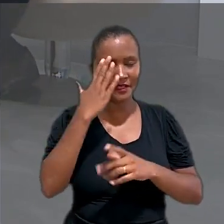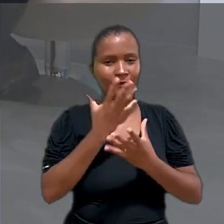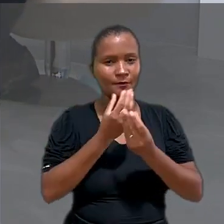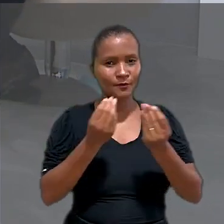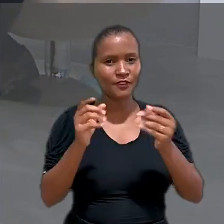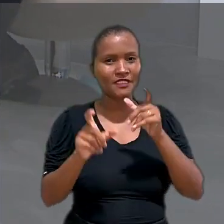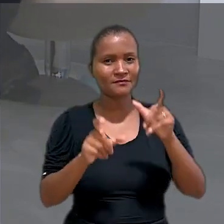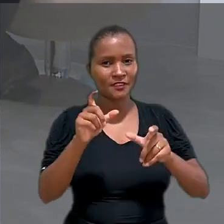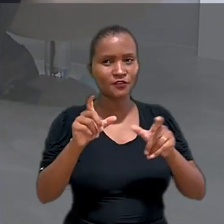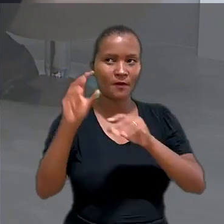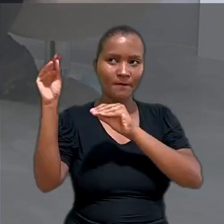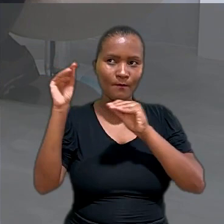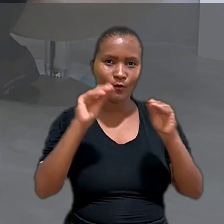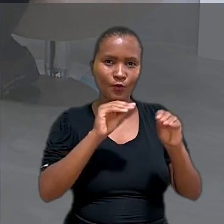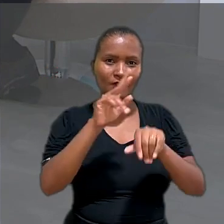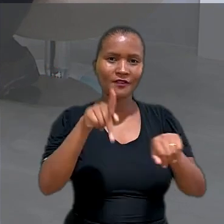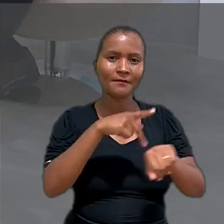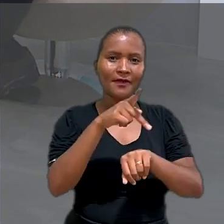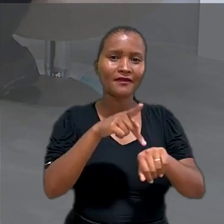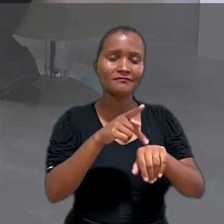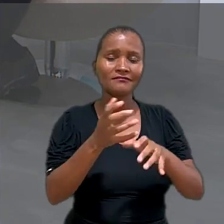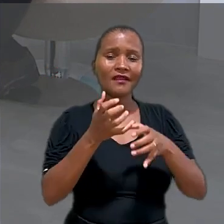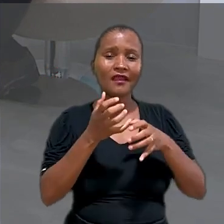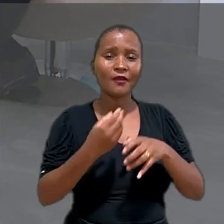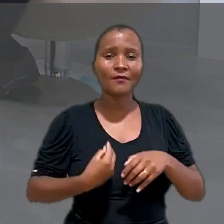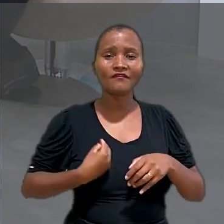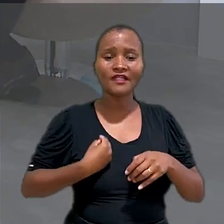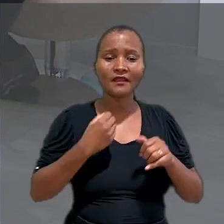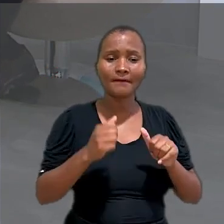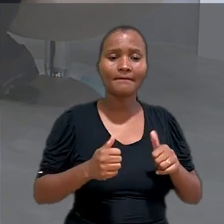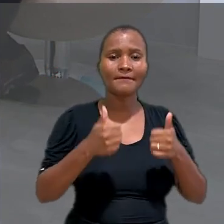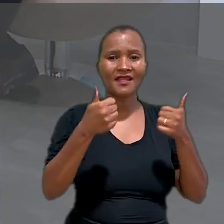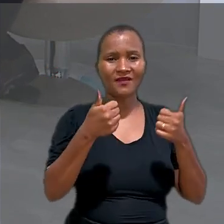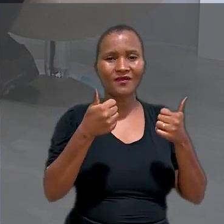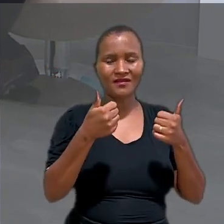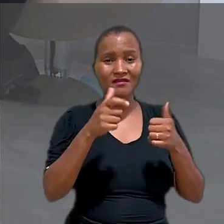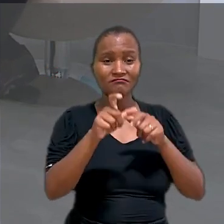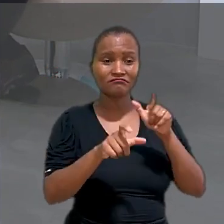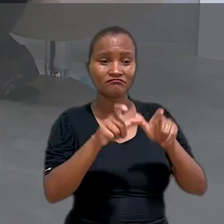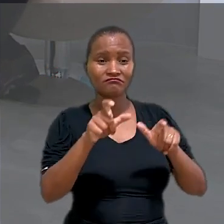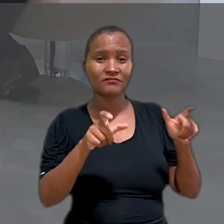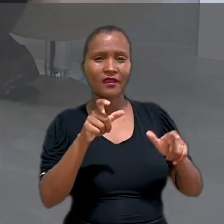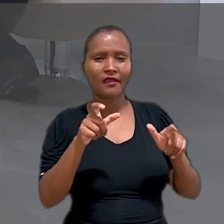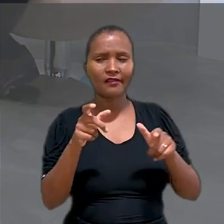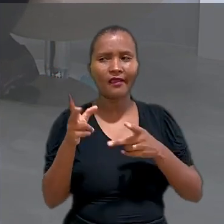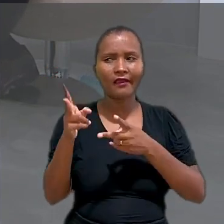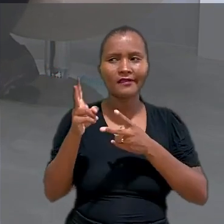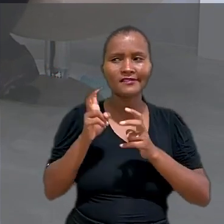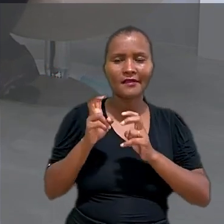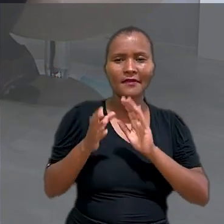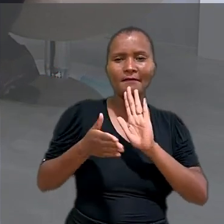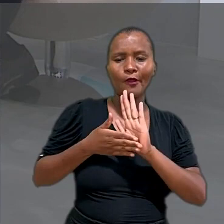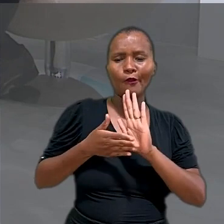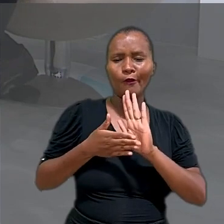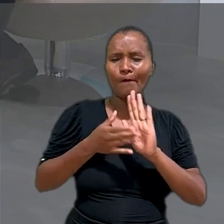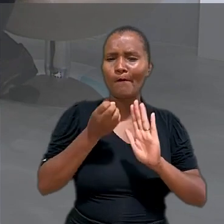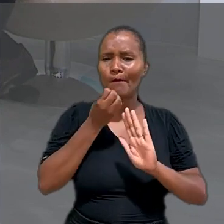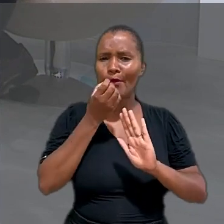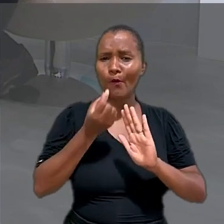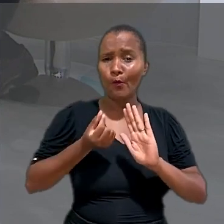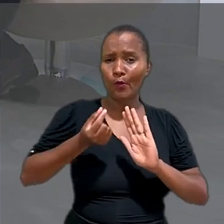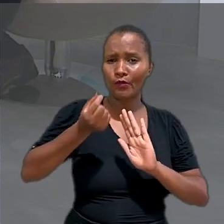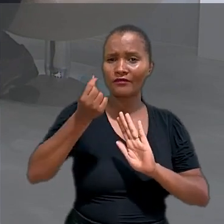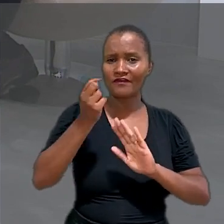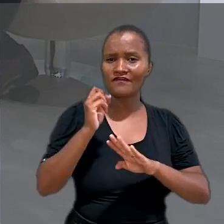sobre esses temas. A gente sabe que muita gente muda de país em busca de uma vida mais promissora. Essas pessoas recebem